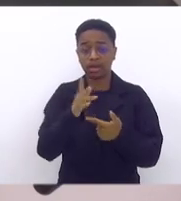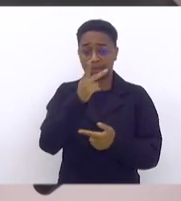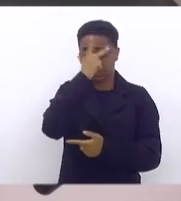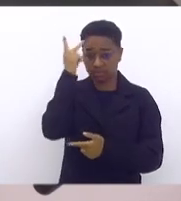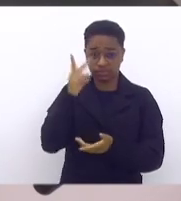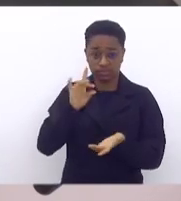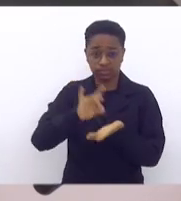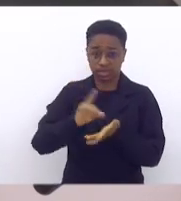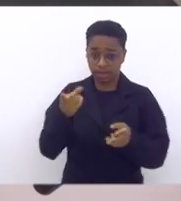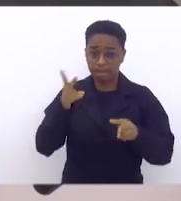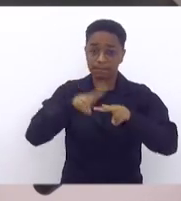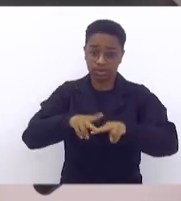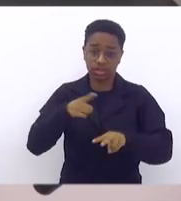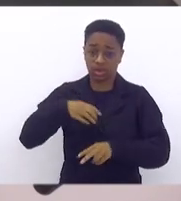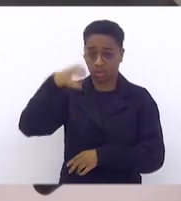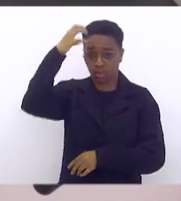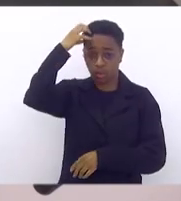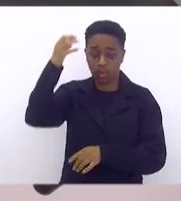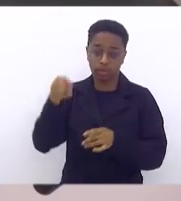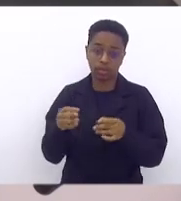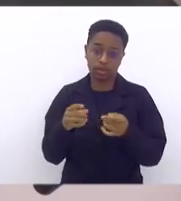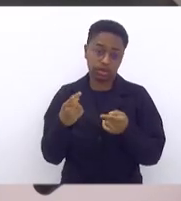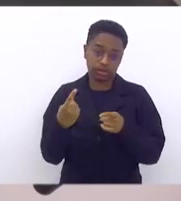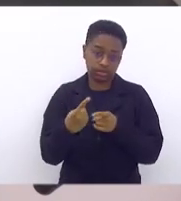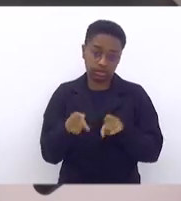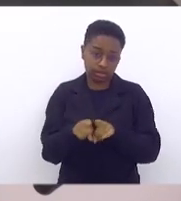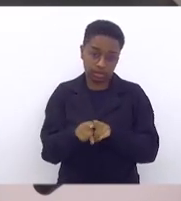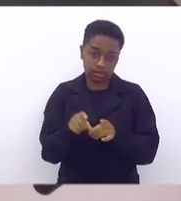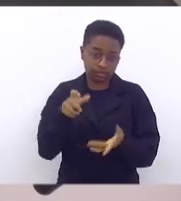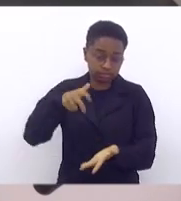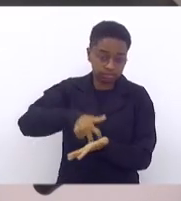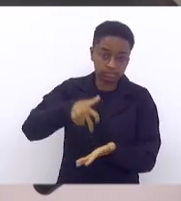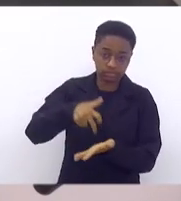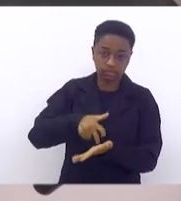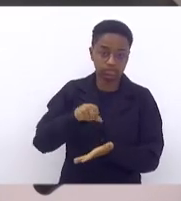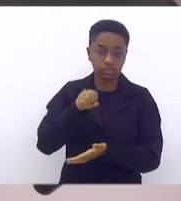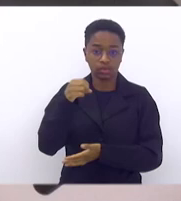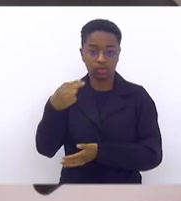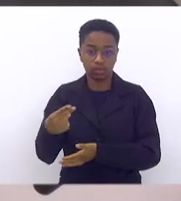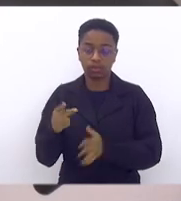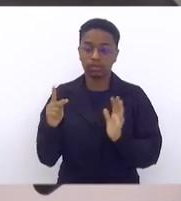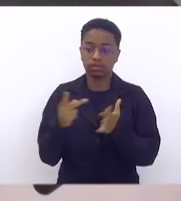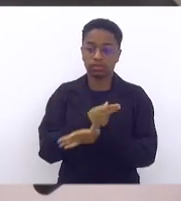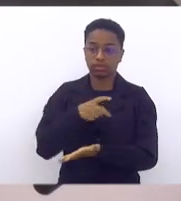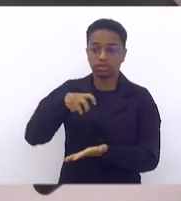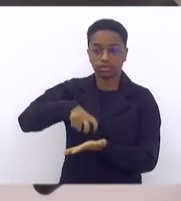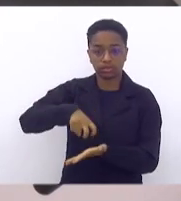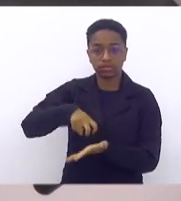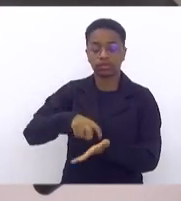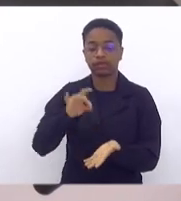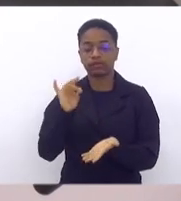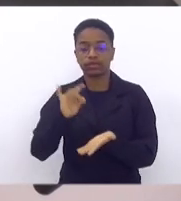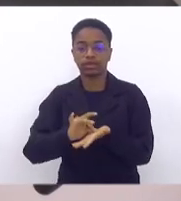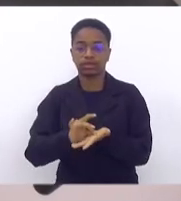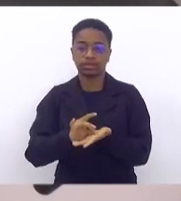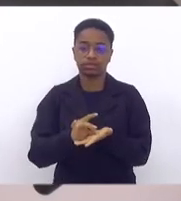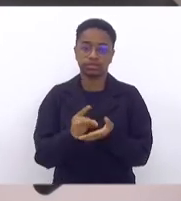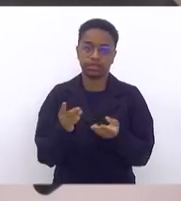eram sabidamente culpadas e foram condenadas, e, eventualmente, uma condenação que, de fato,